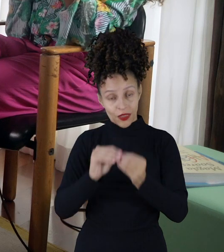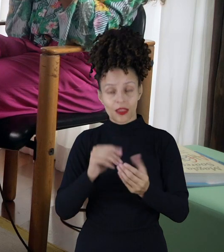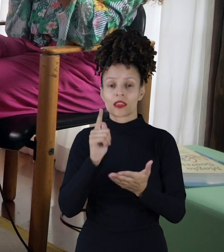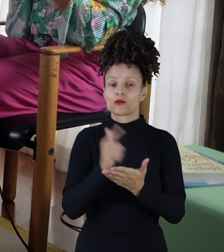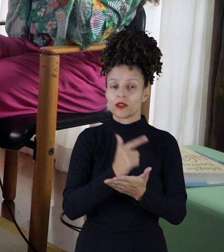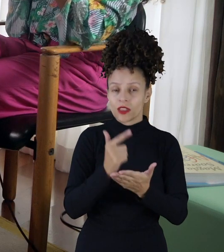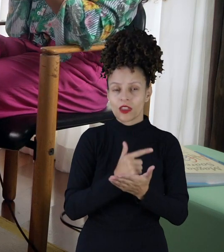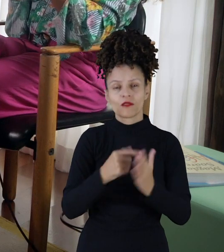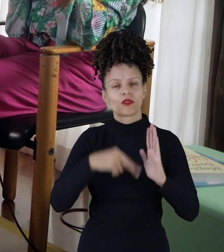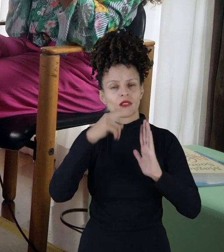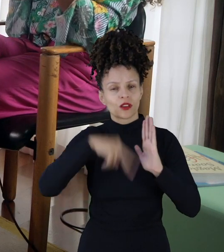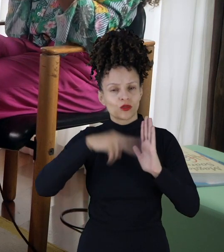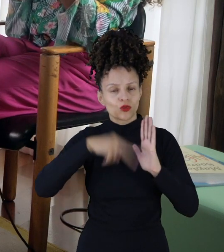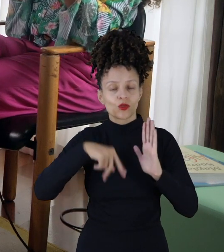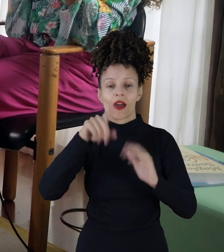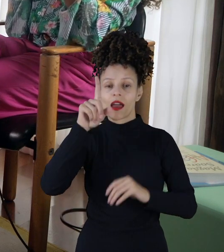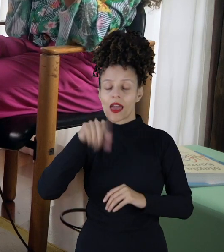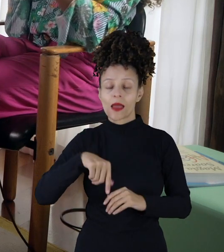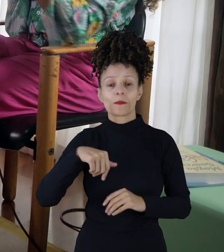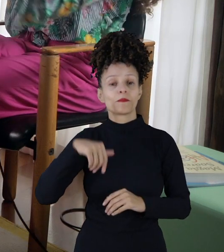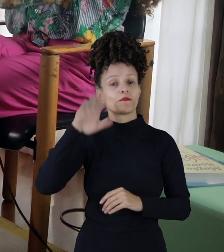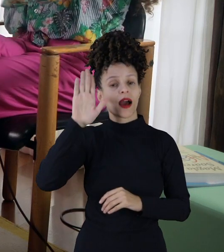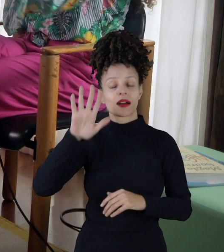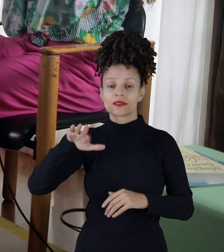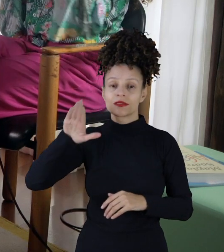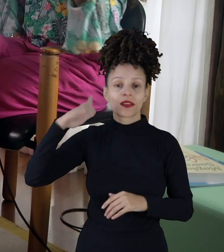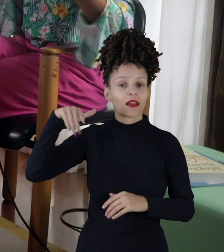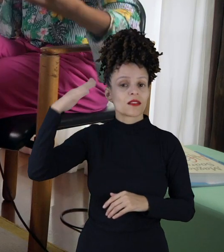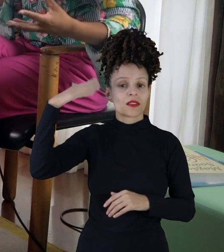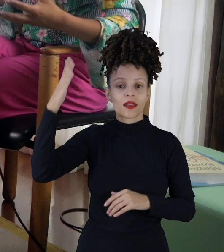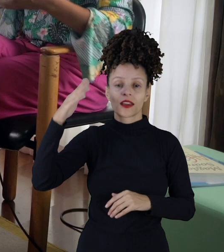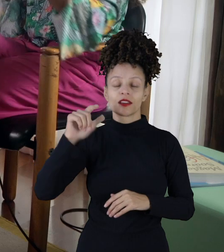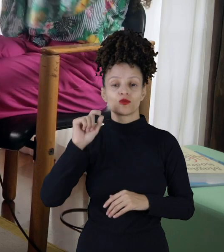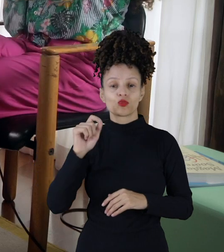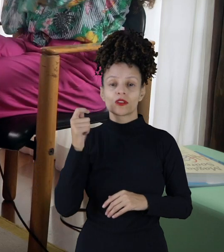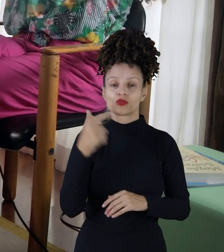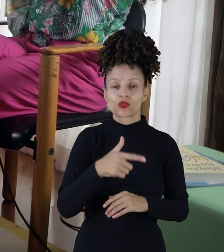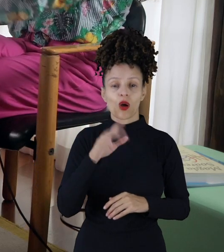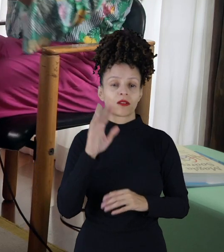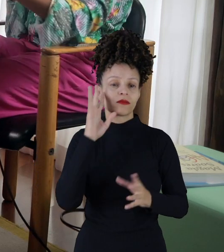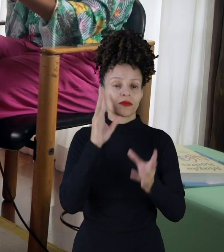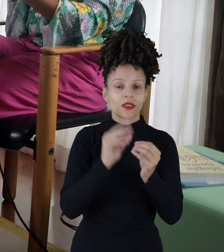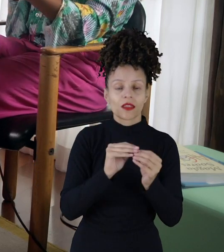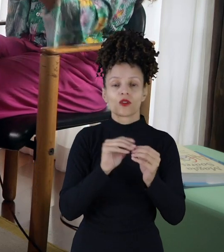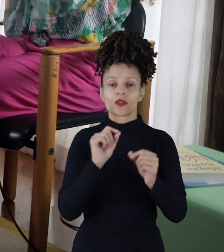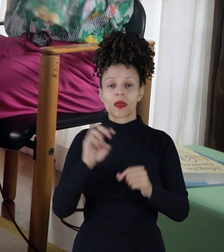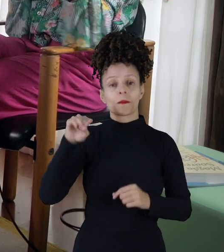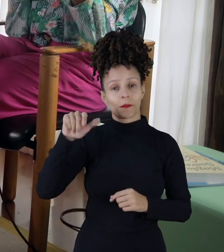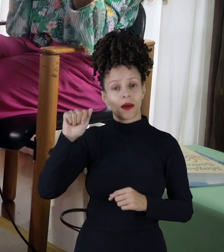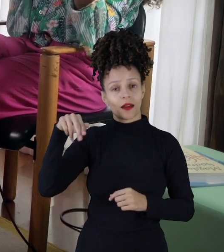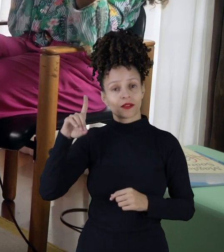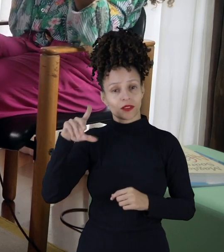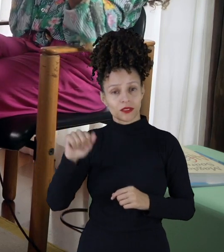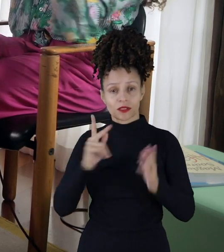entender que o livro, a leitura, ela é muito mais além né? É além dessa decodificação, né? Que é o que